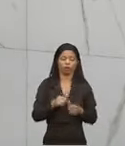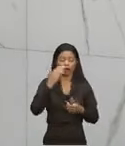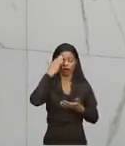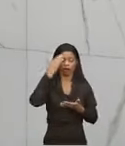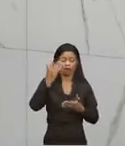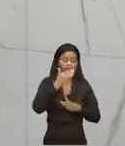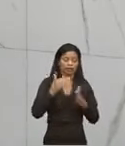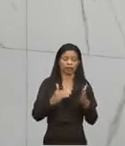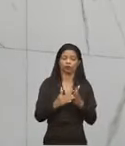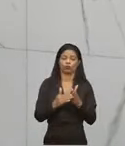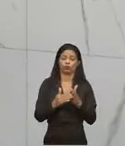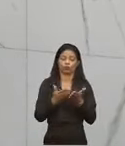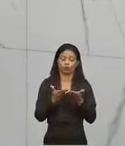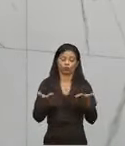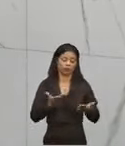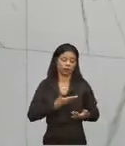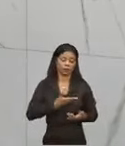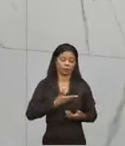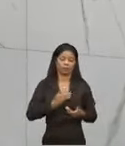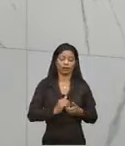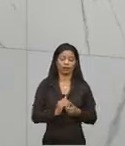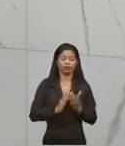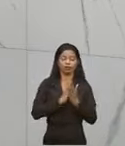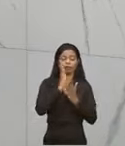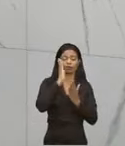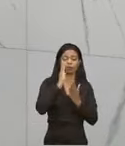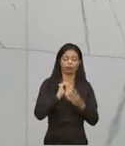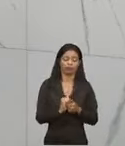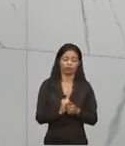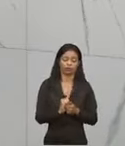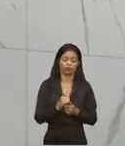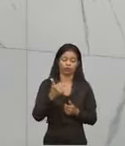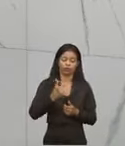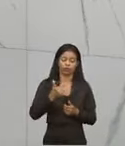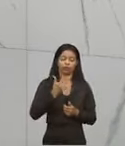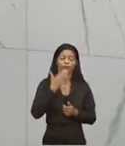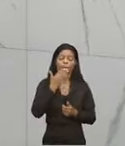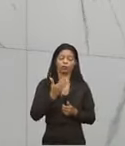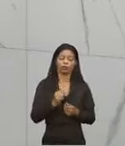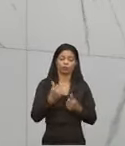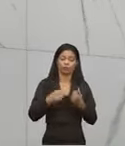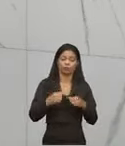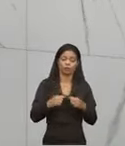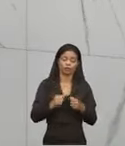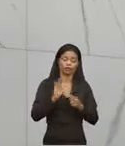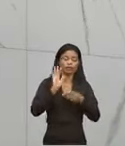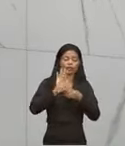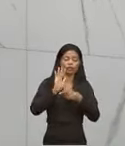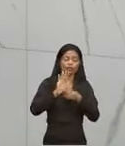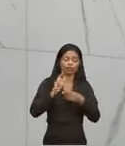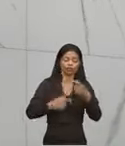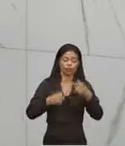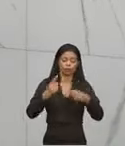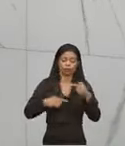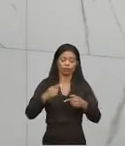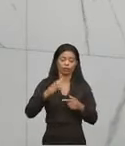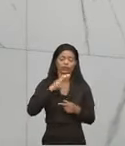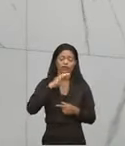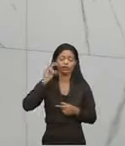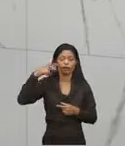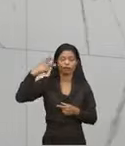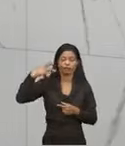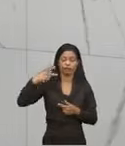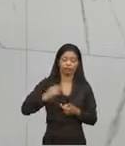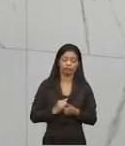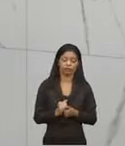pais também por essa aprovação. São duas indicações que eu vou precisar muito da ajuda política da casa,